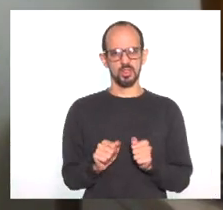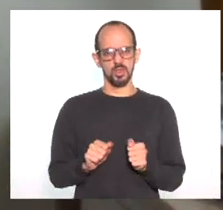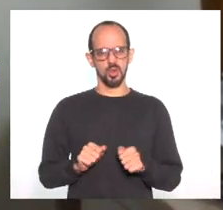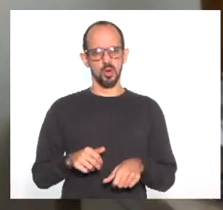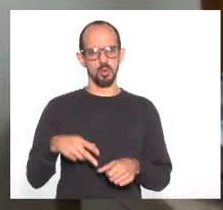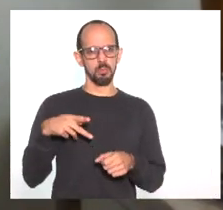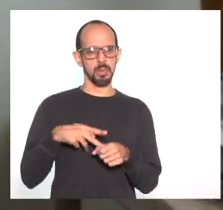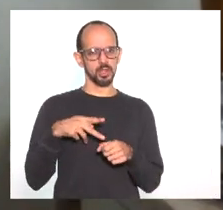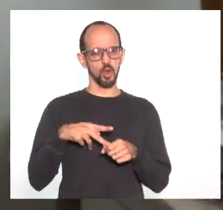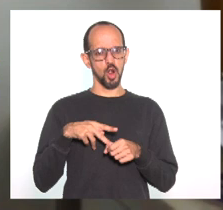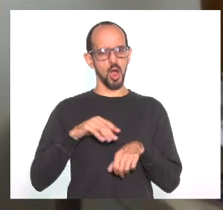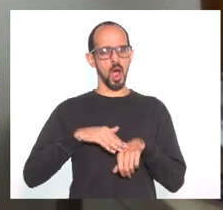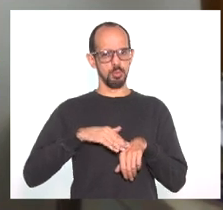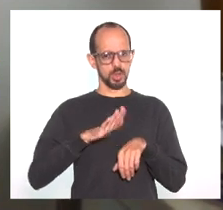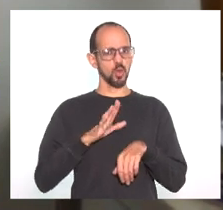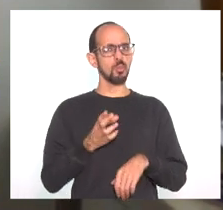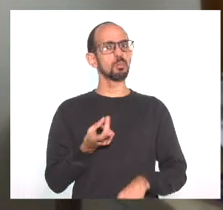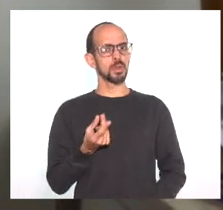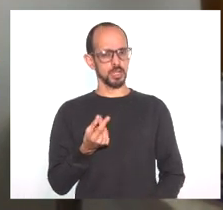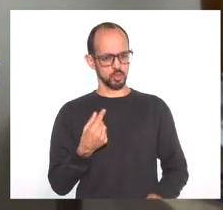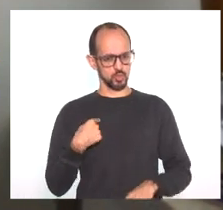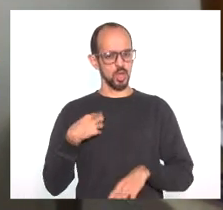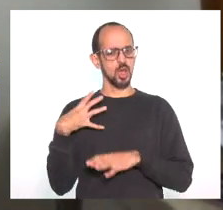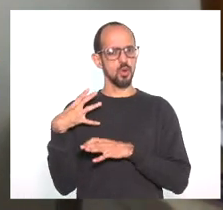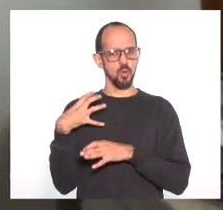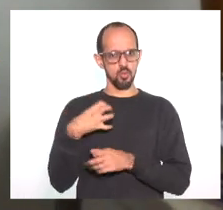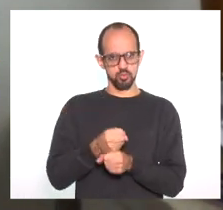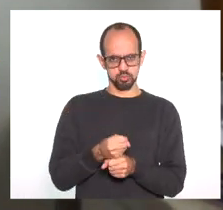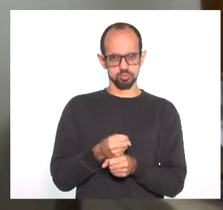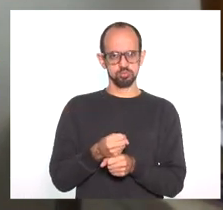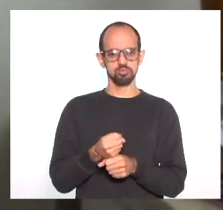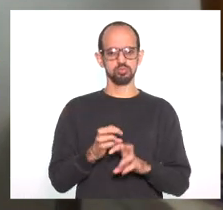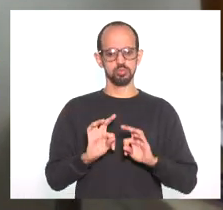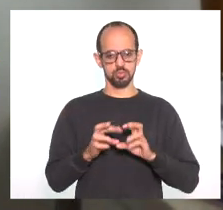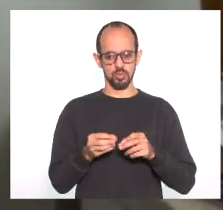subiu o preço. Eu fiz aqui as contas todas embaixo, né?